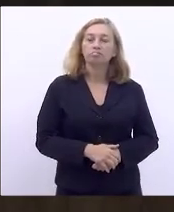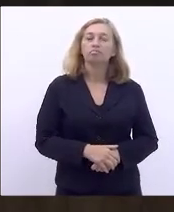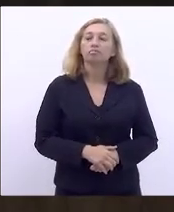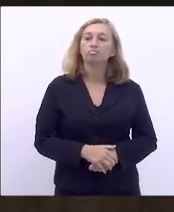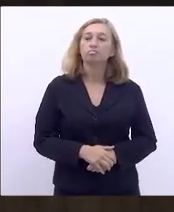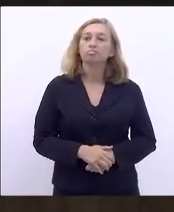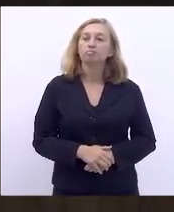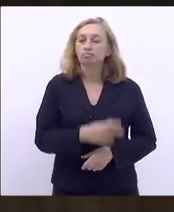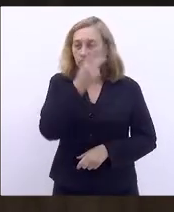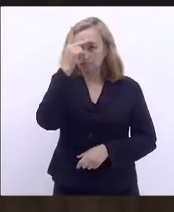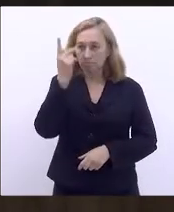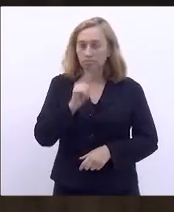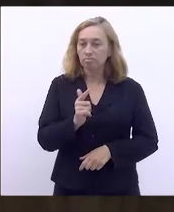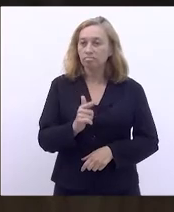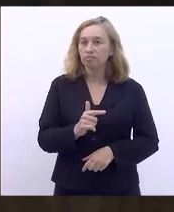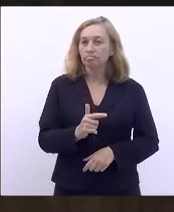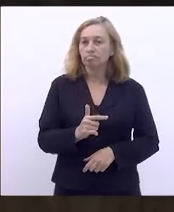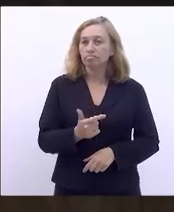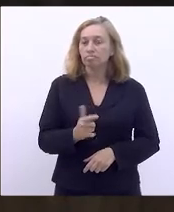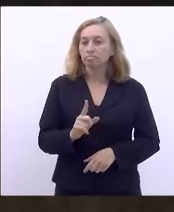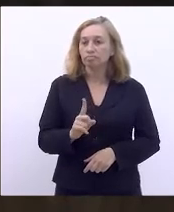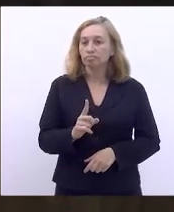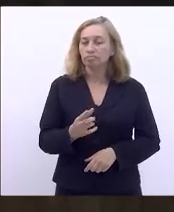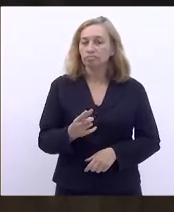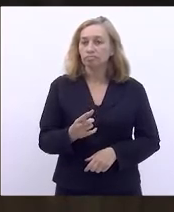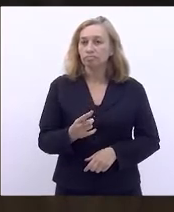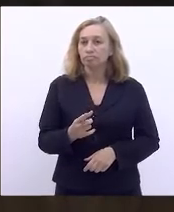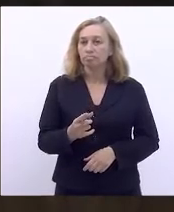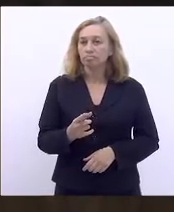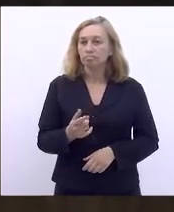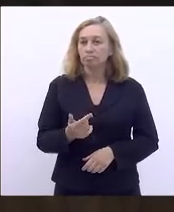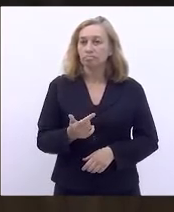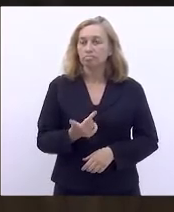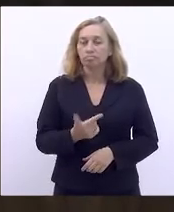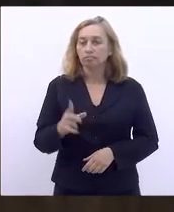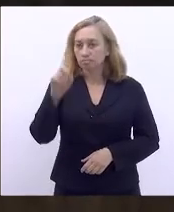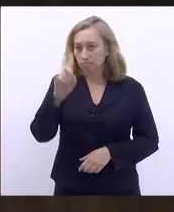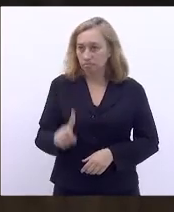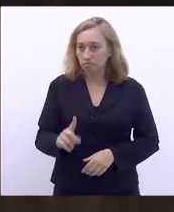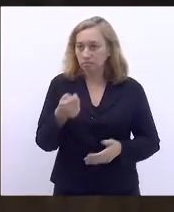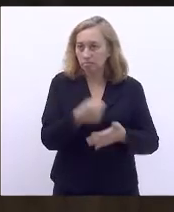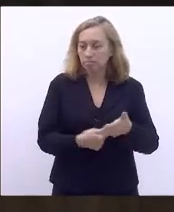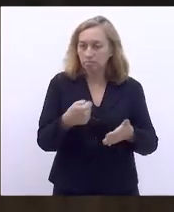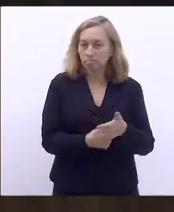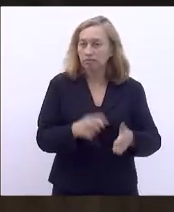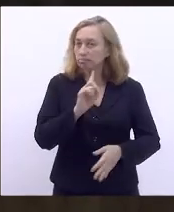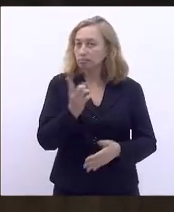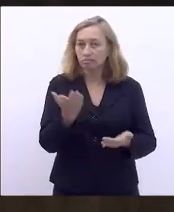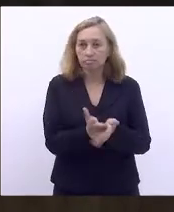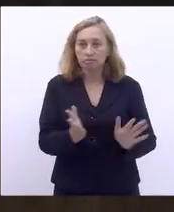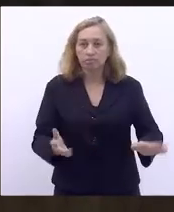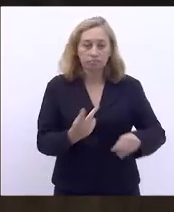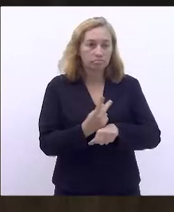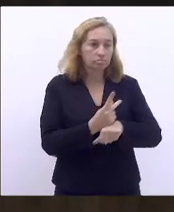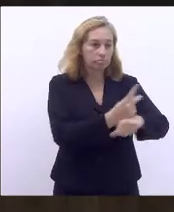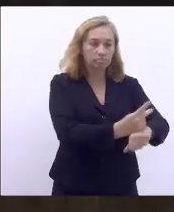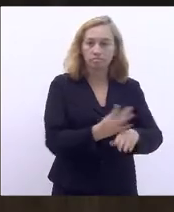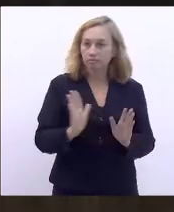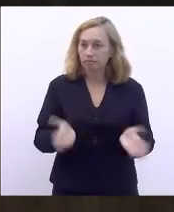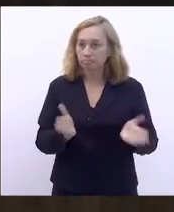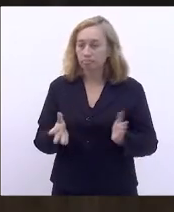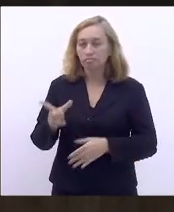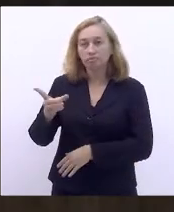sinaliza. Portanto, a luta é permanente, a luta não acabou. E esse prêmio agora, Luiz Paulo, Marta, Rejane e